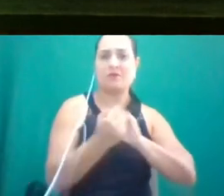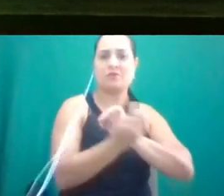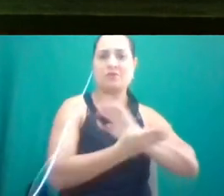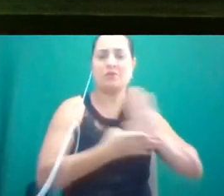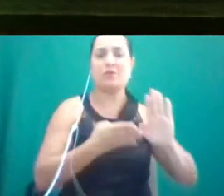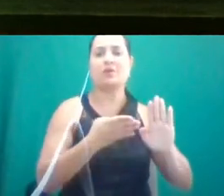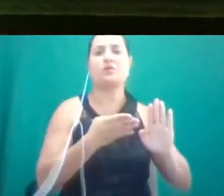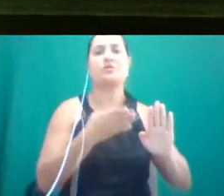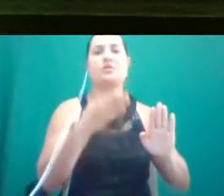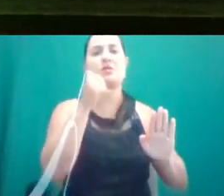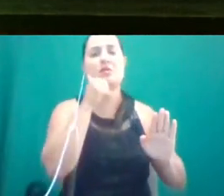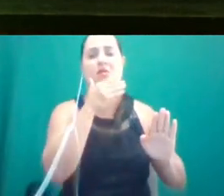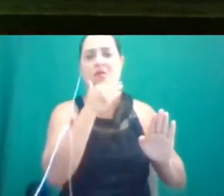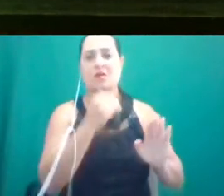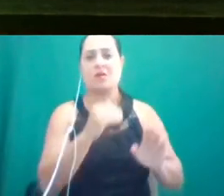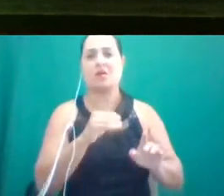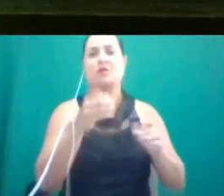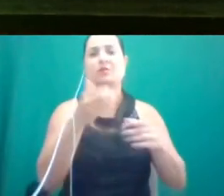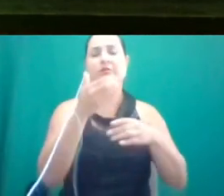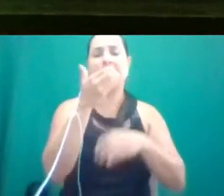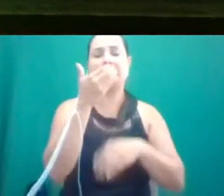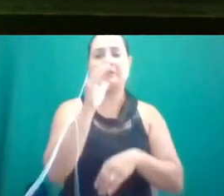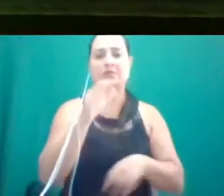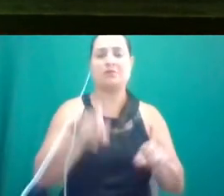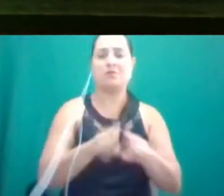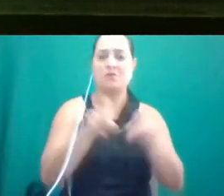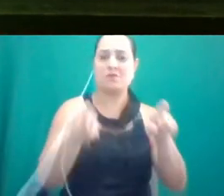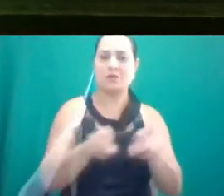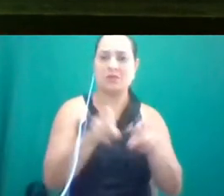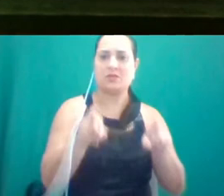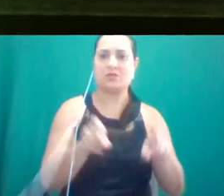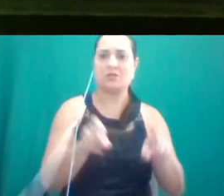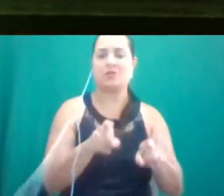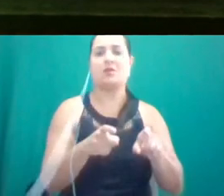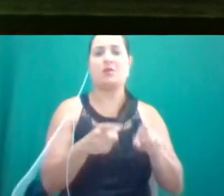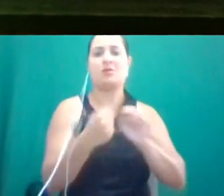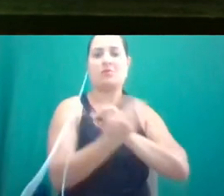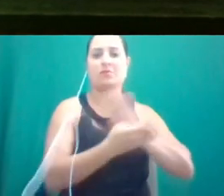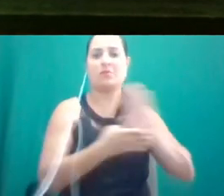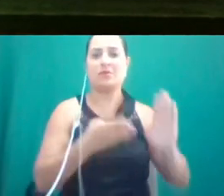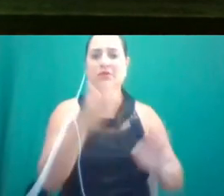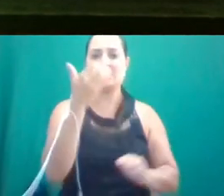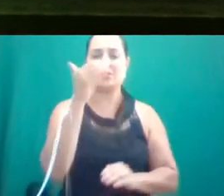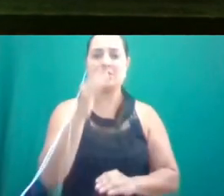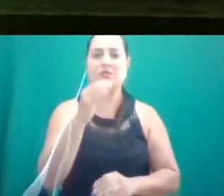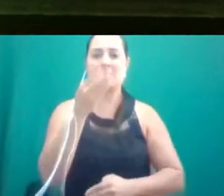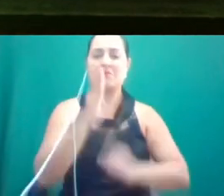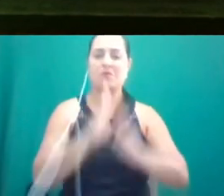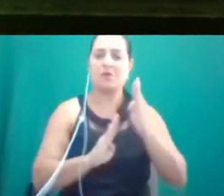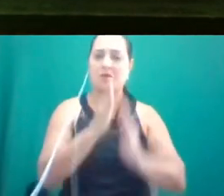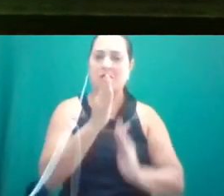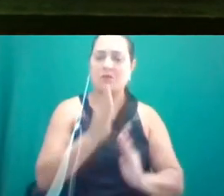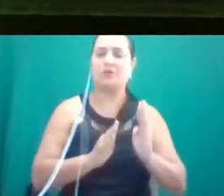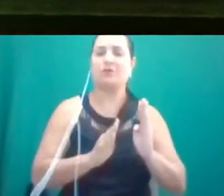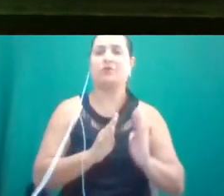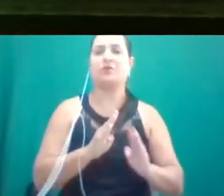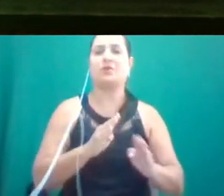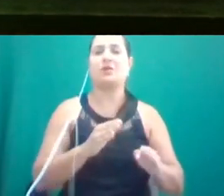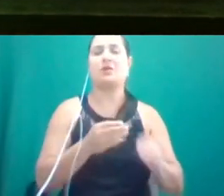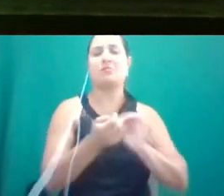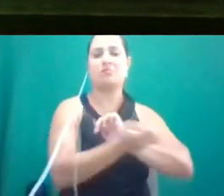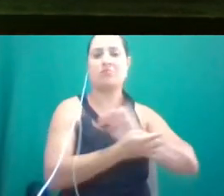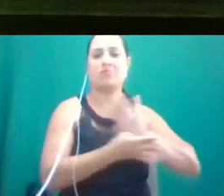engenharia agrícola e ambiental, bacharel e bacharela em engenharia de